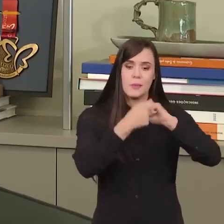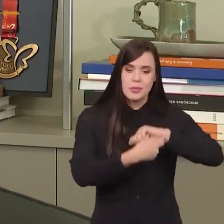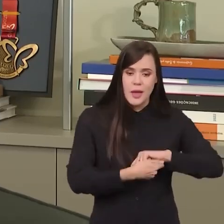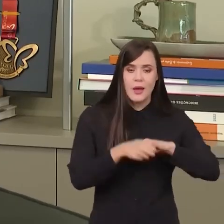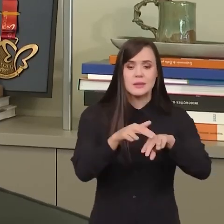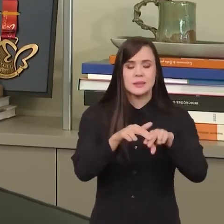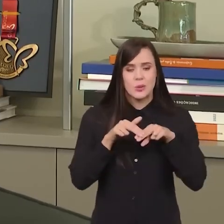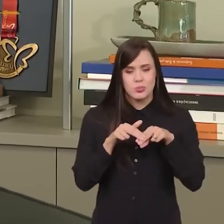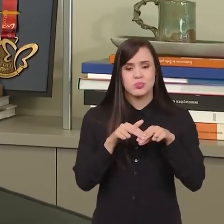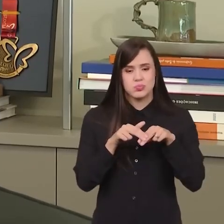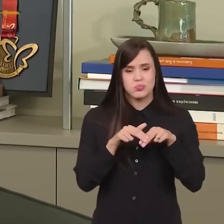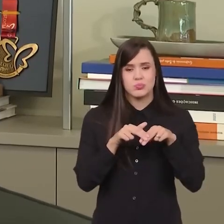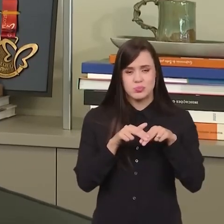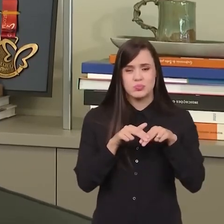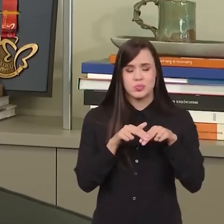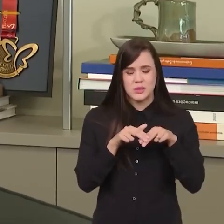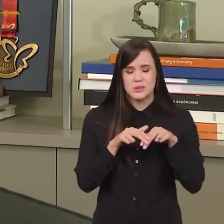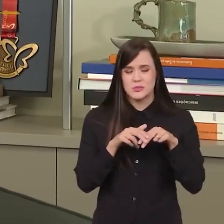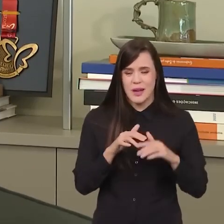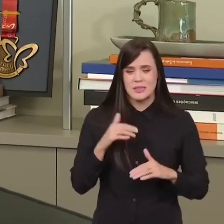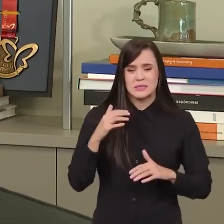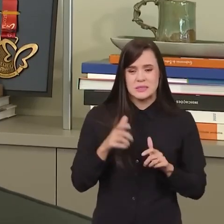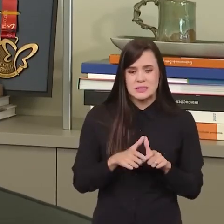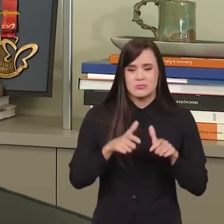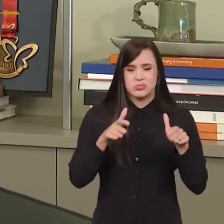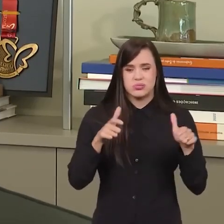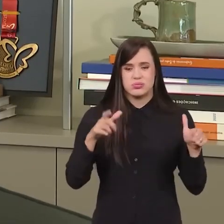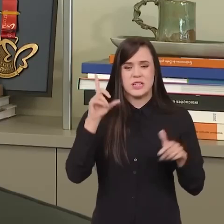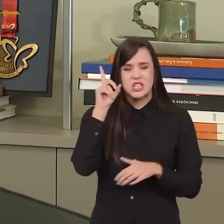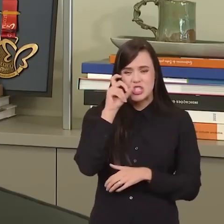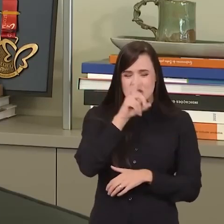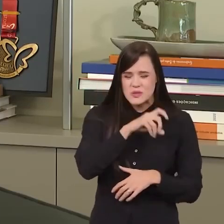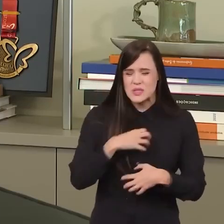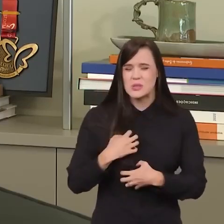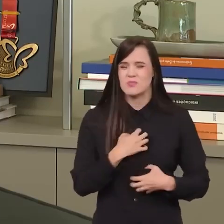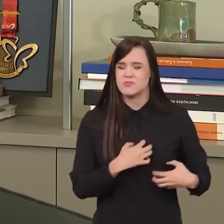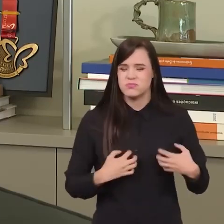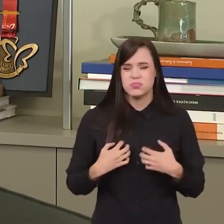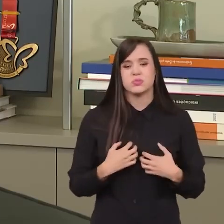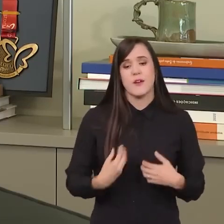tudo isso vai acrescendo, fazendo um pacote que torna bastante tormentosa a vida